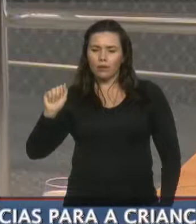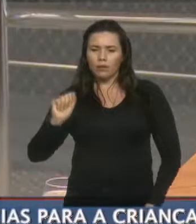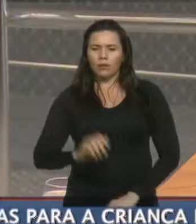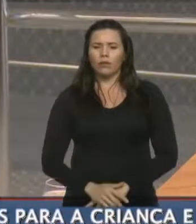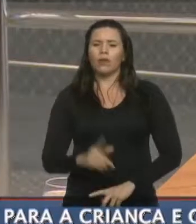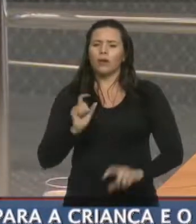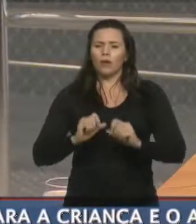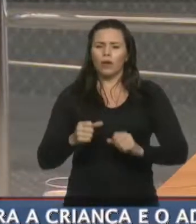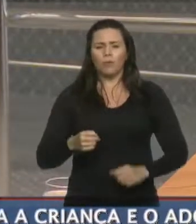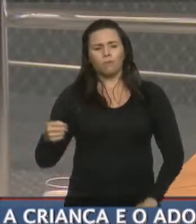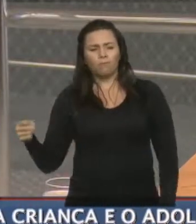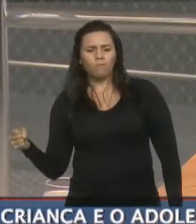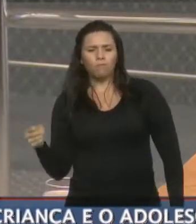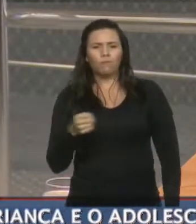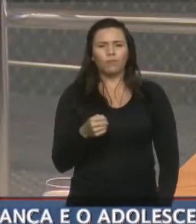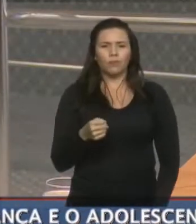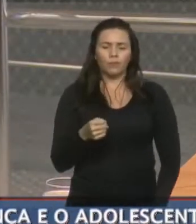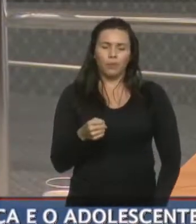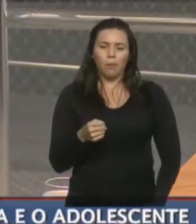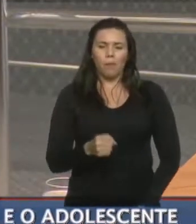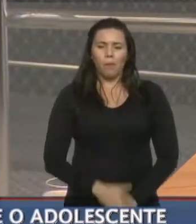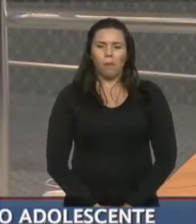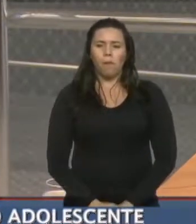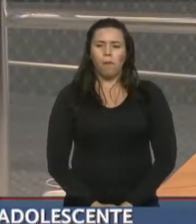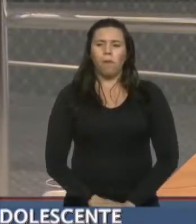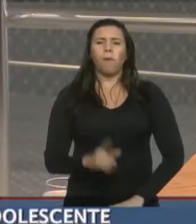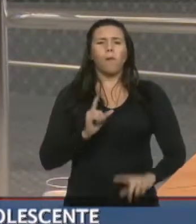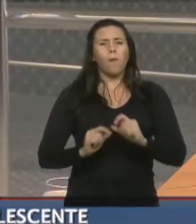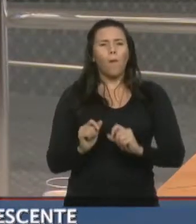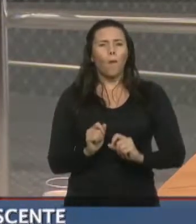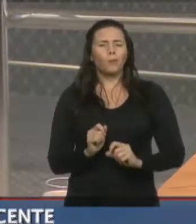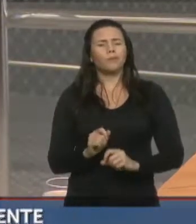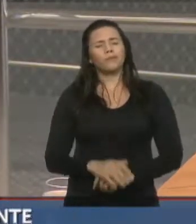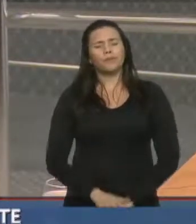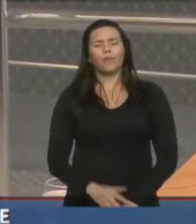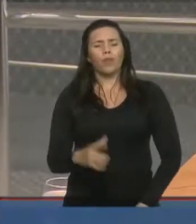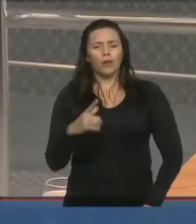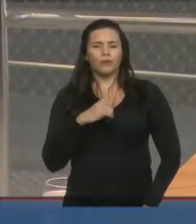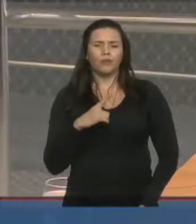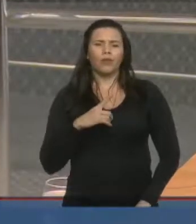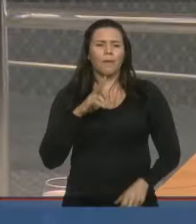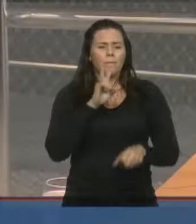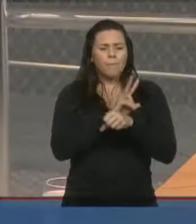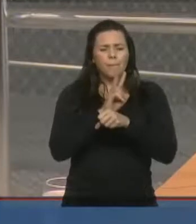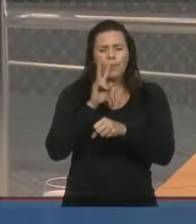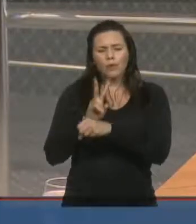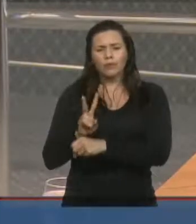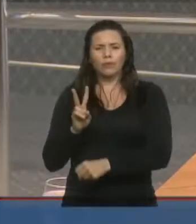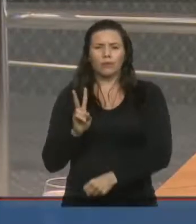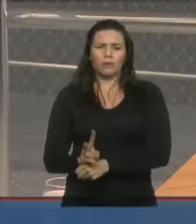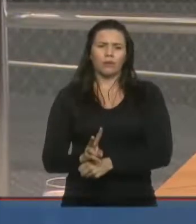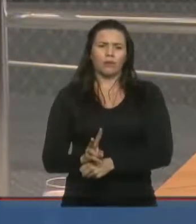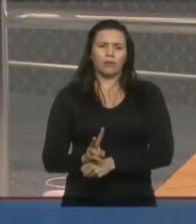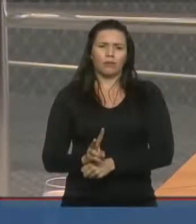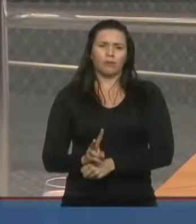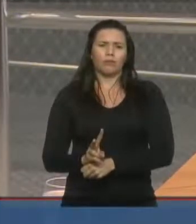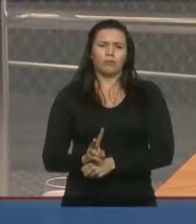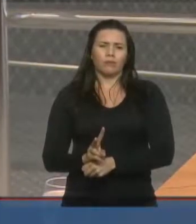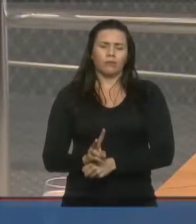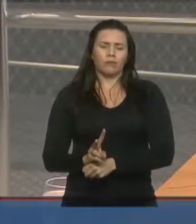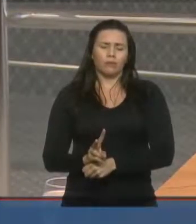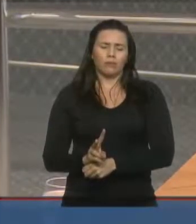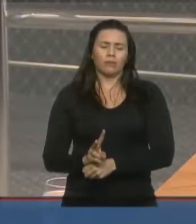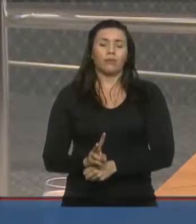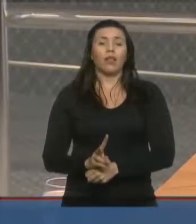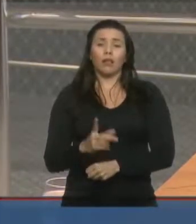de implantarmos de forma integral, efetiva e suficiente a proteção integral que a nossa Constituição diz que